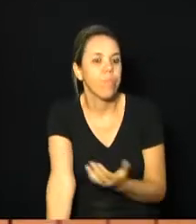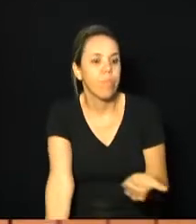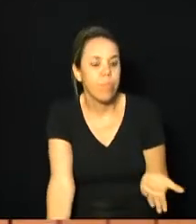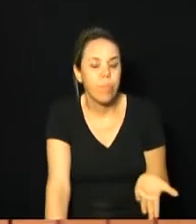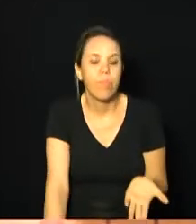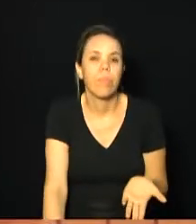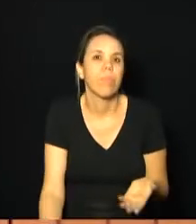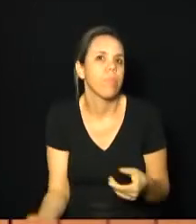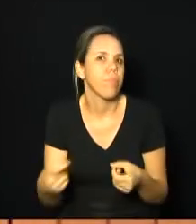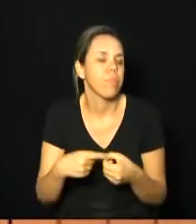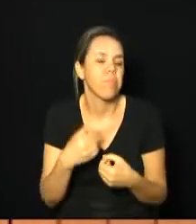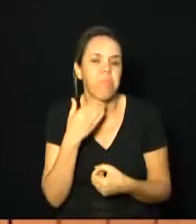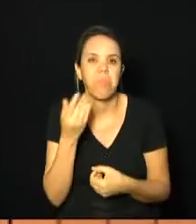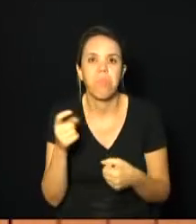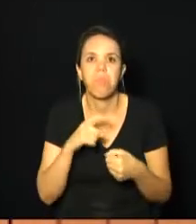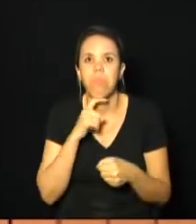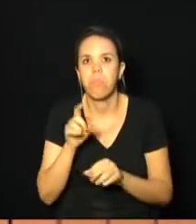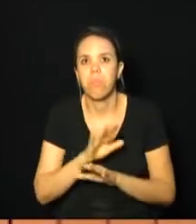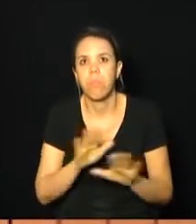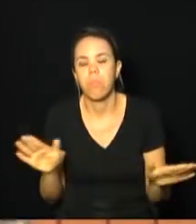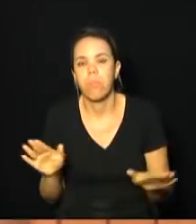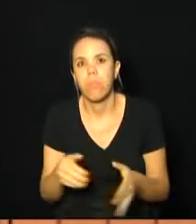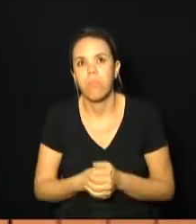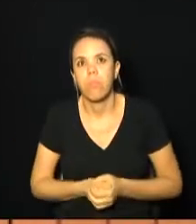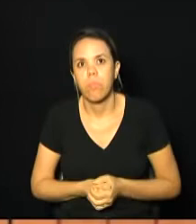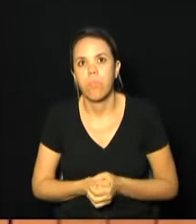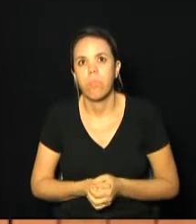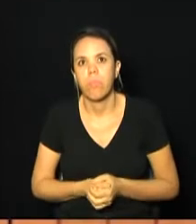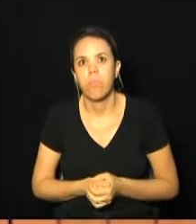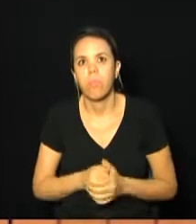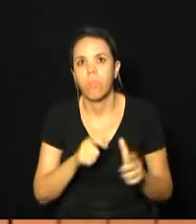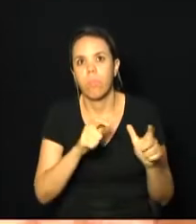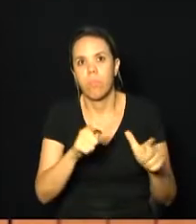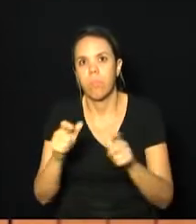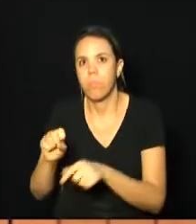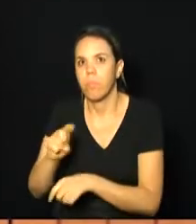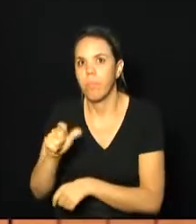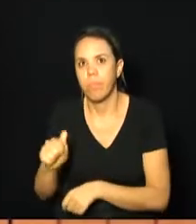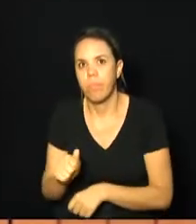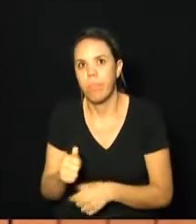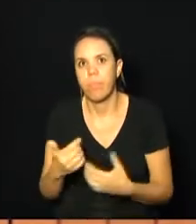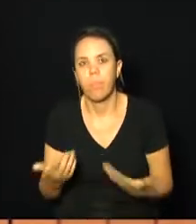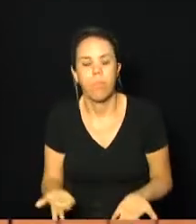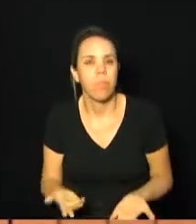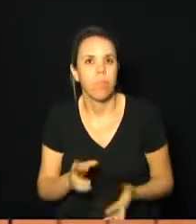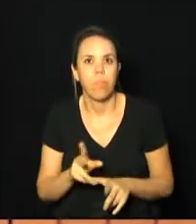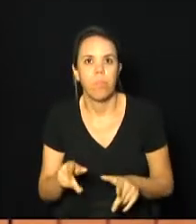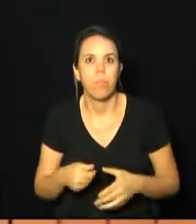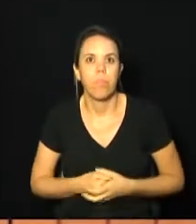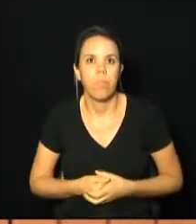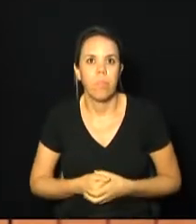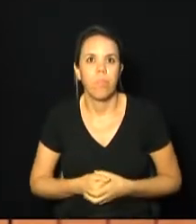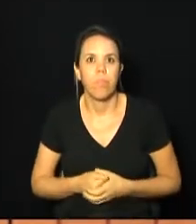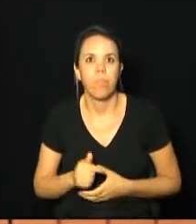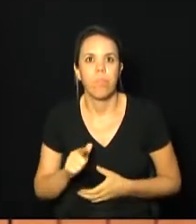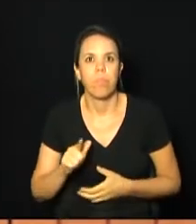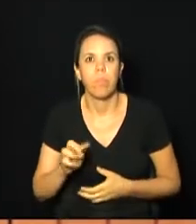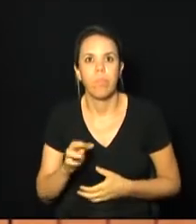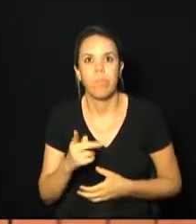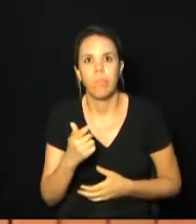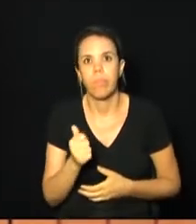não volta mais ninguém. E nas áreas lá de Souza e Joaquim Egídio não é diferente, no Gargantilha não é